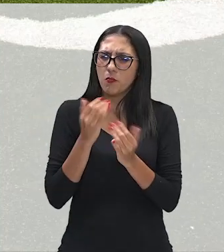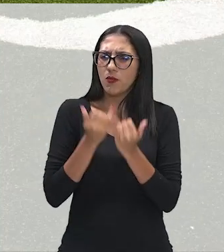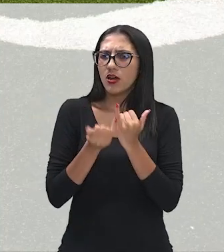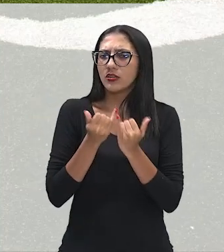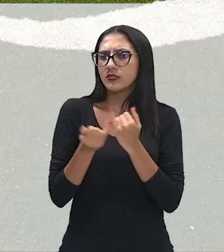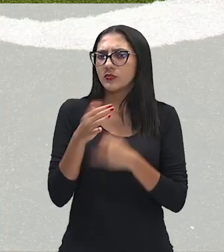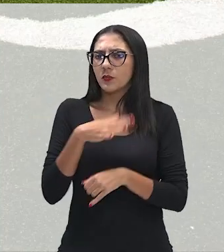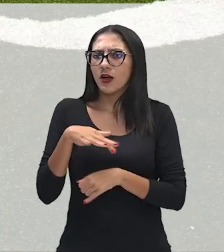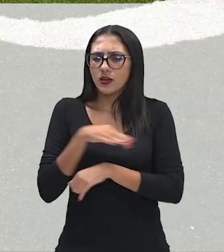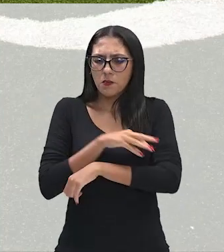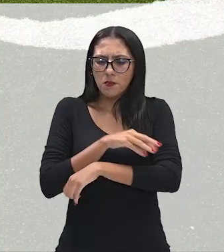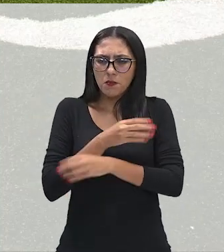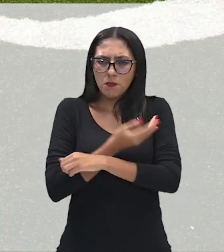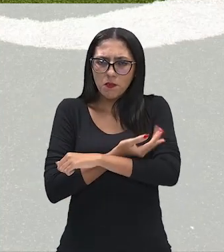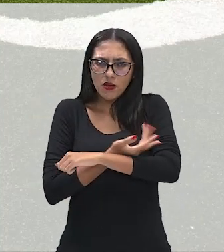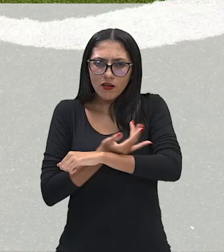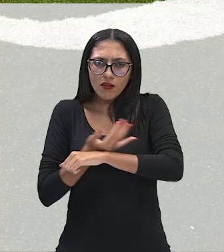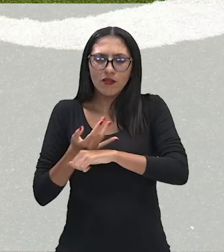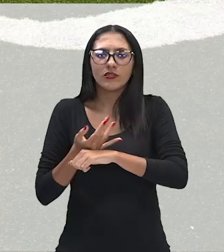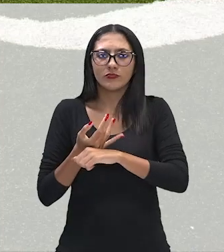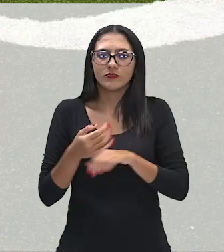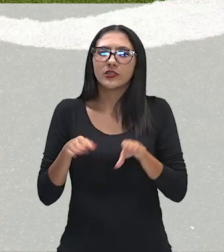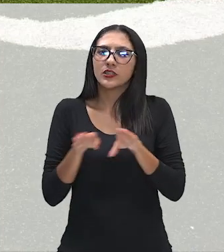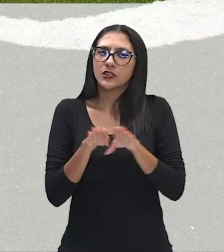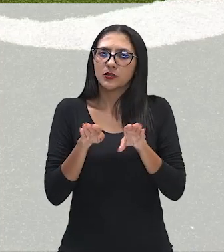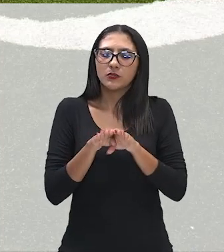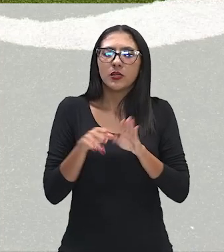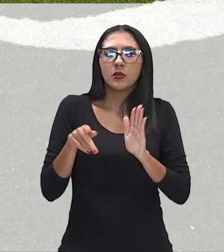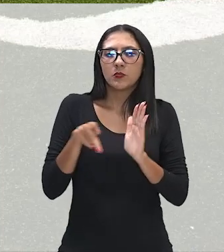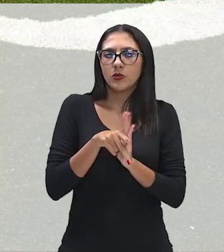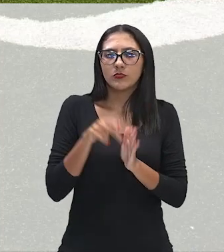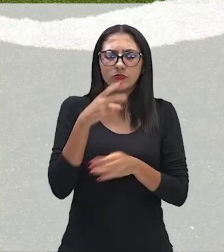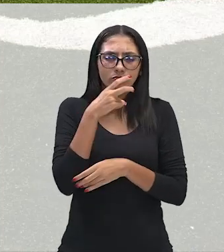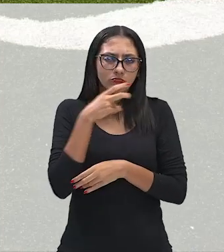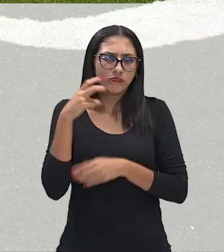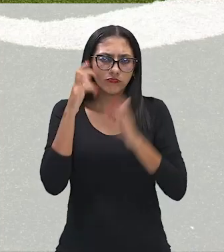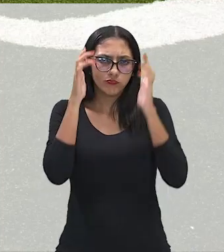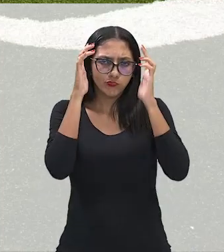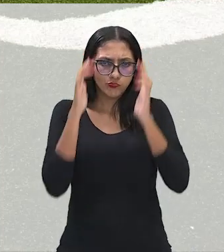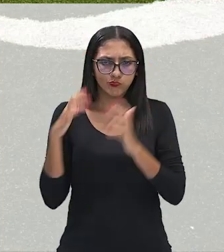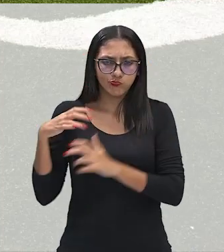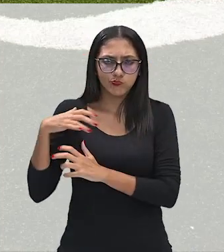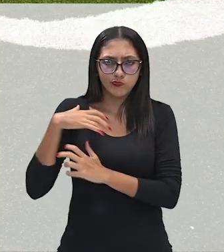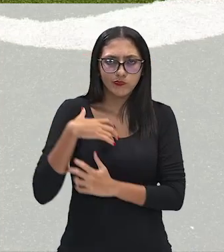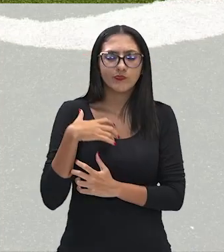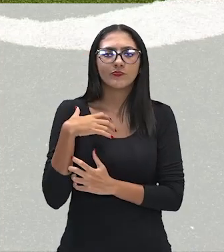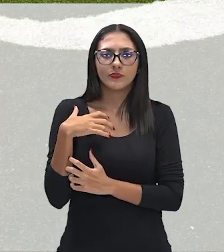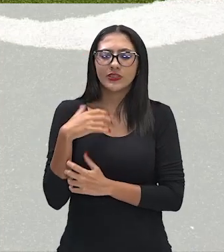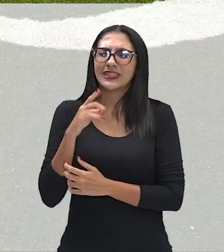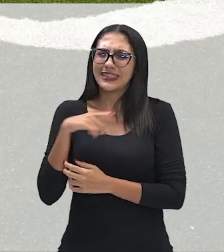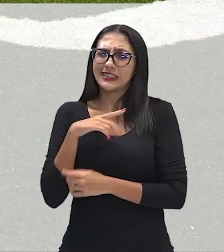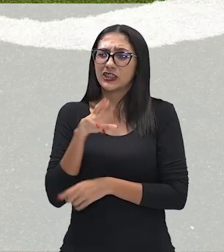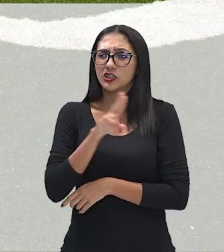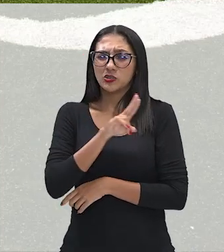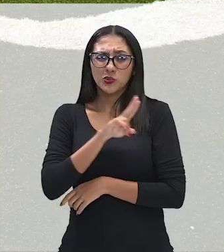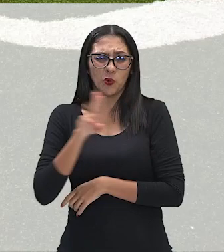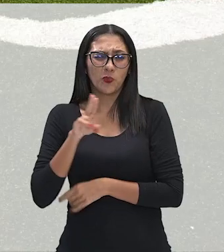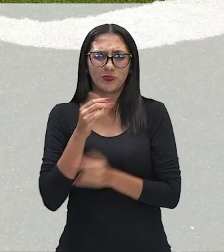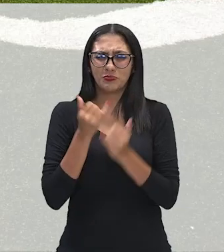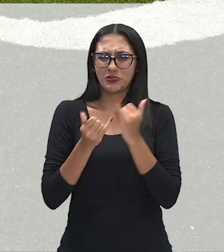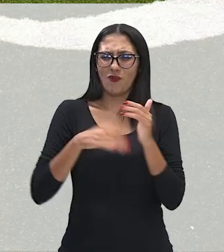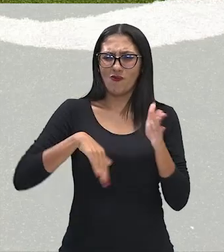possível ser jogado o futebol americano, que apesar de receber esse nome de futebol americano, ele